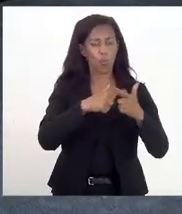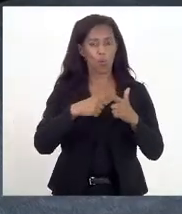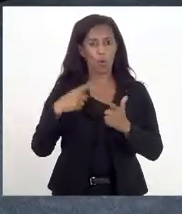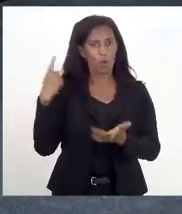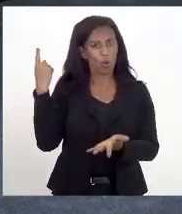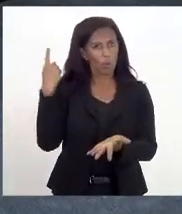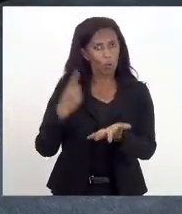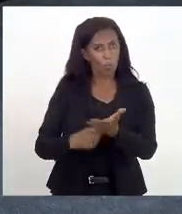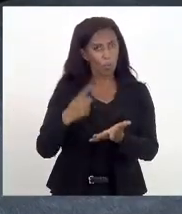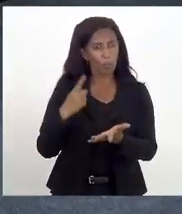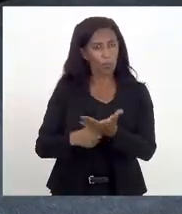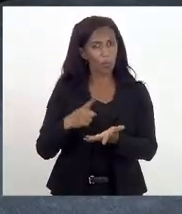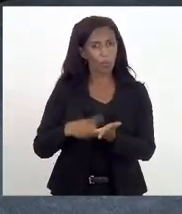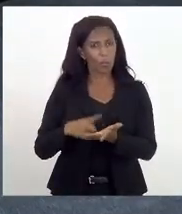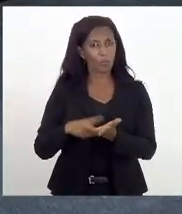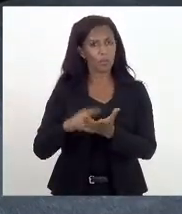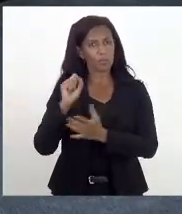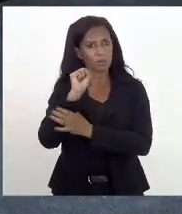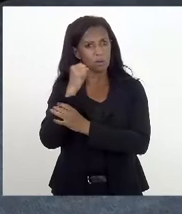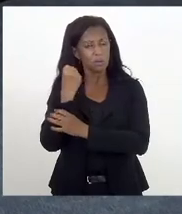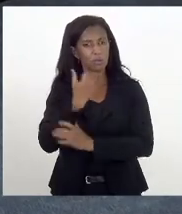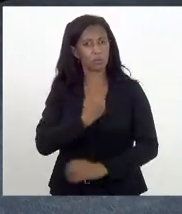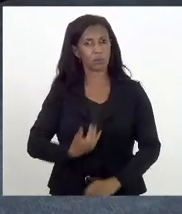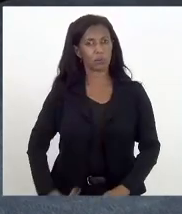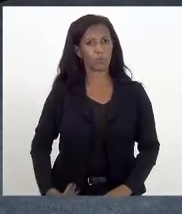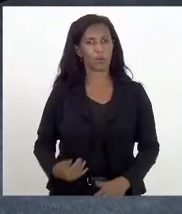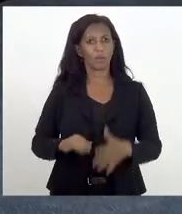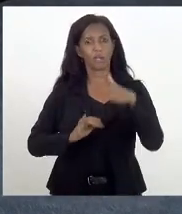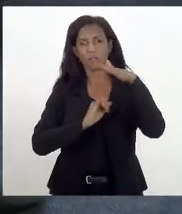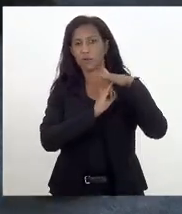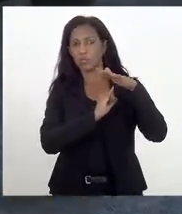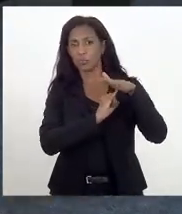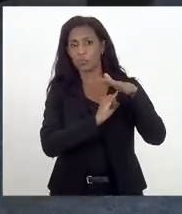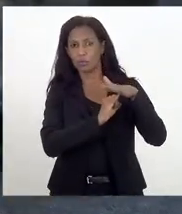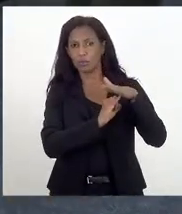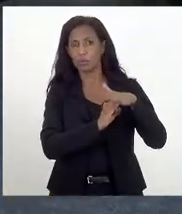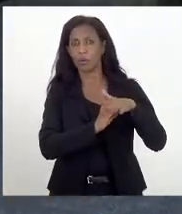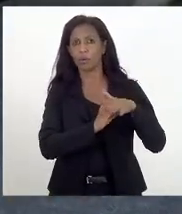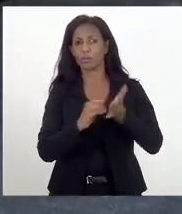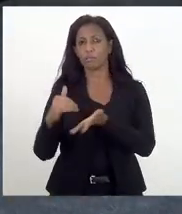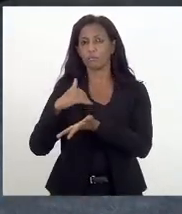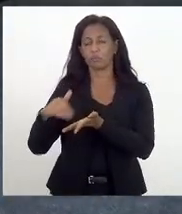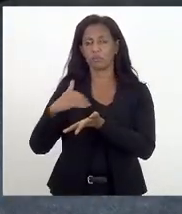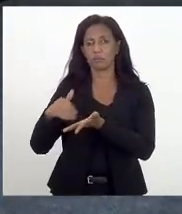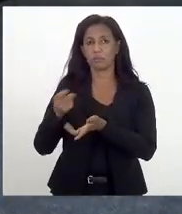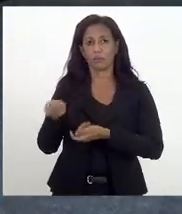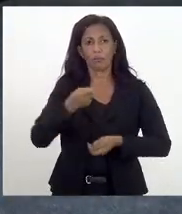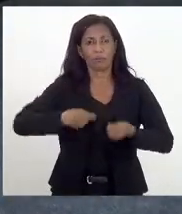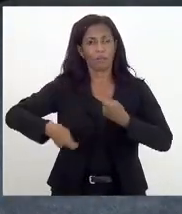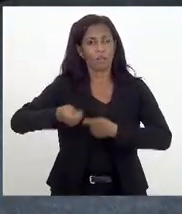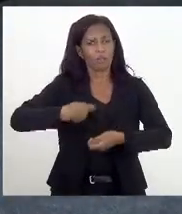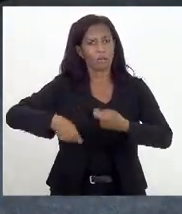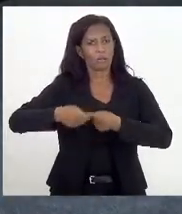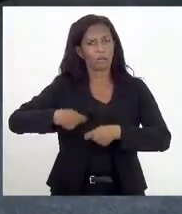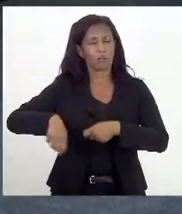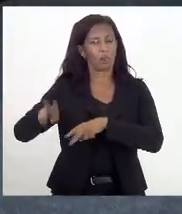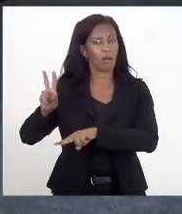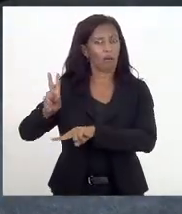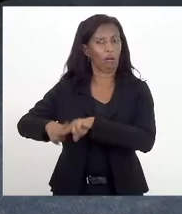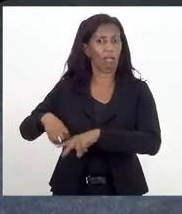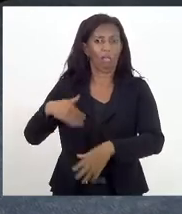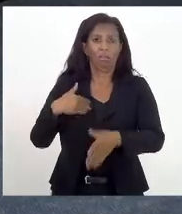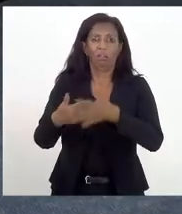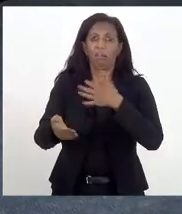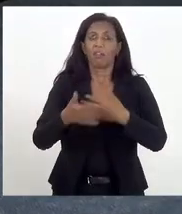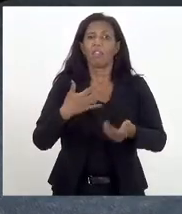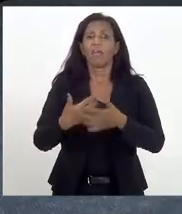compromisso de defesa Incondicional da Segurança Pública das instituições e da Secretaria de Administração Penitenciária seja